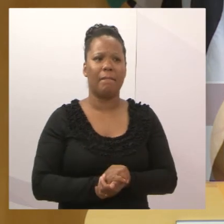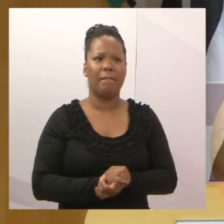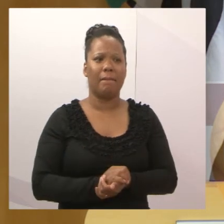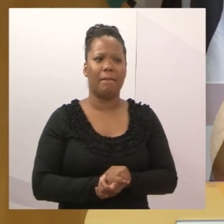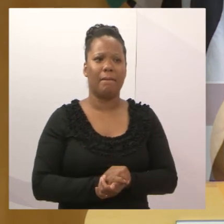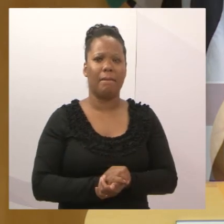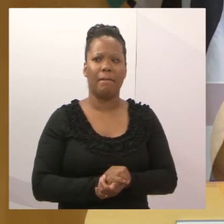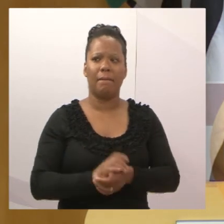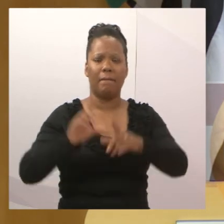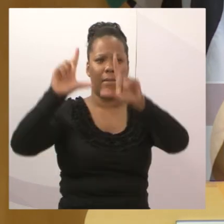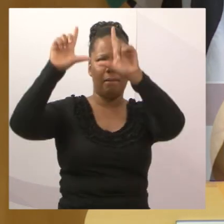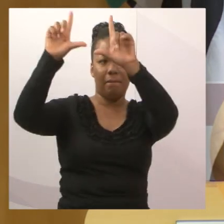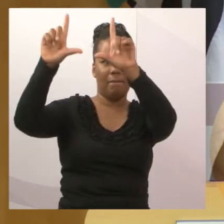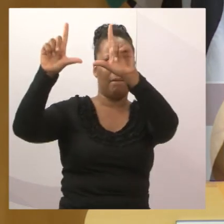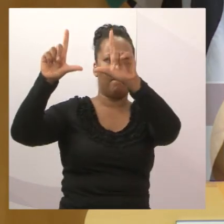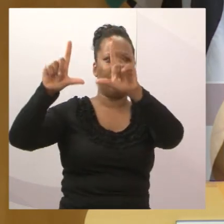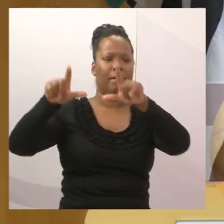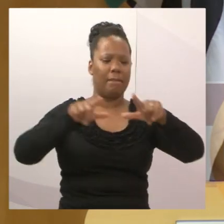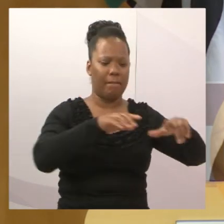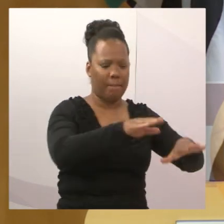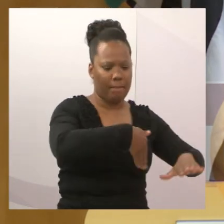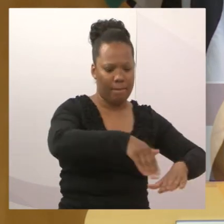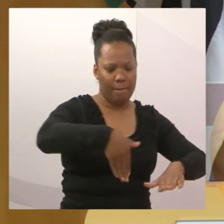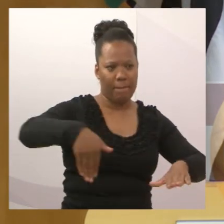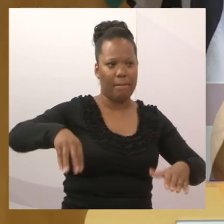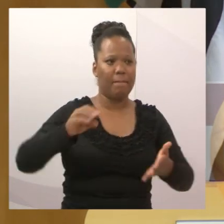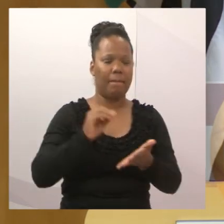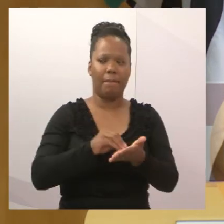vertical e horizontal.